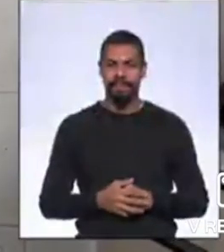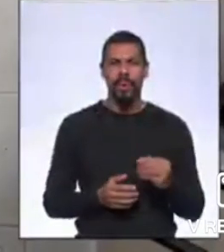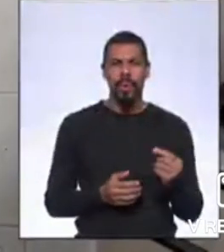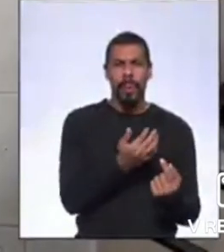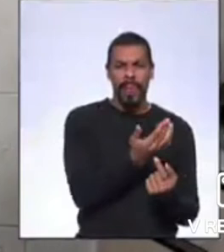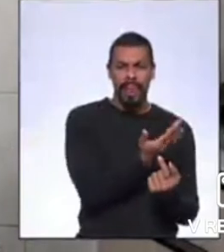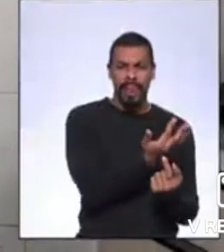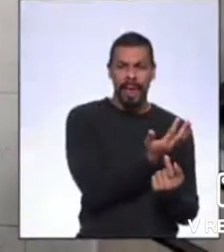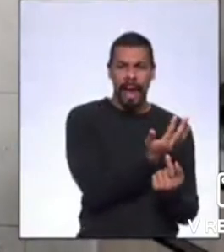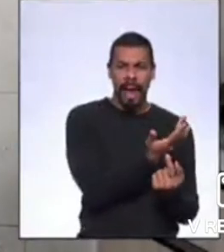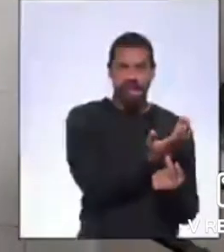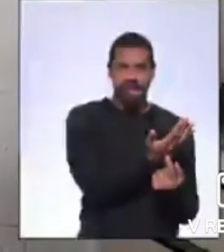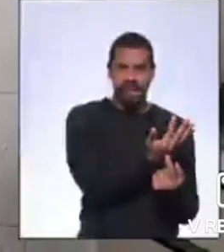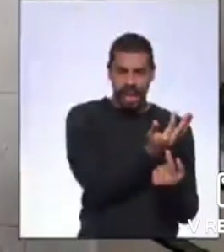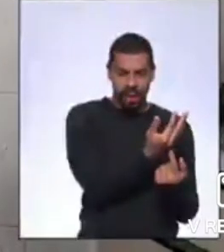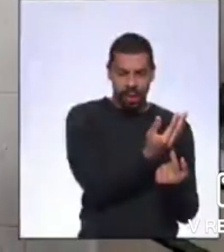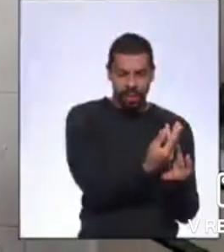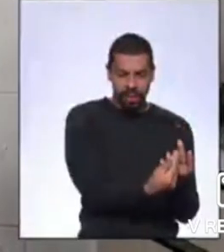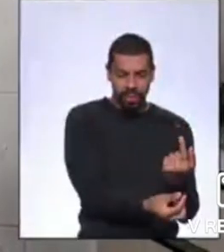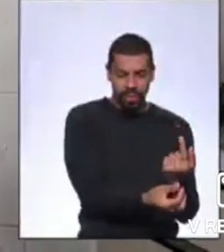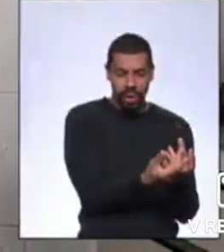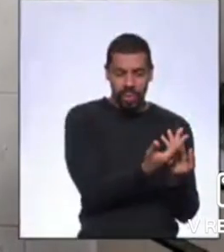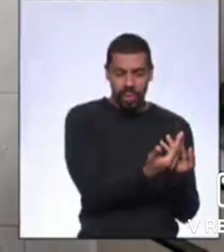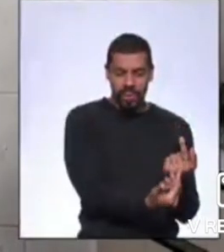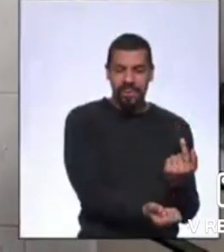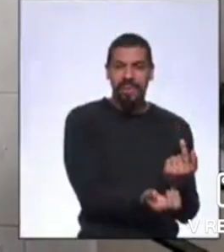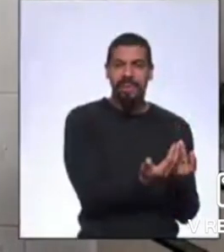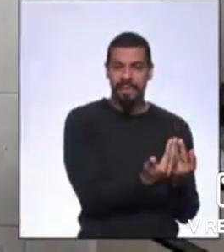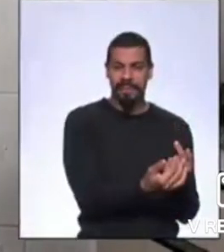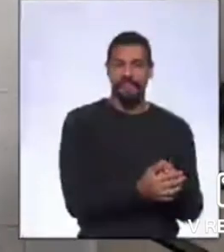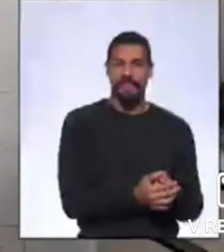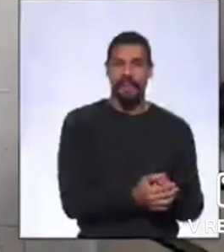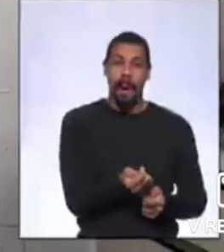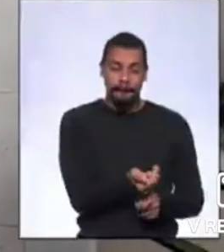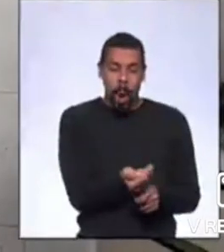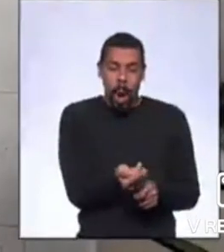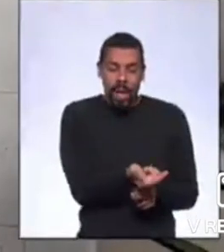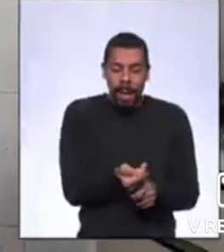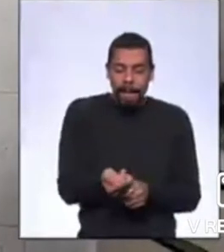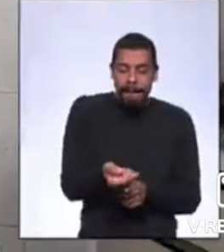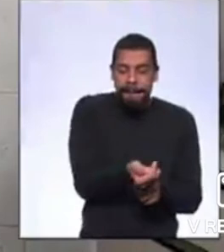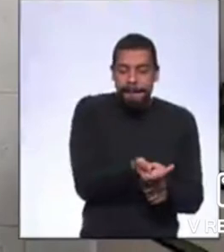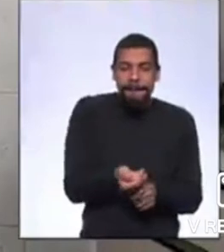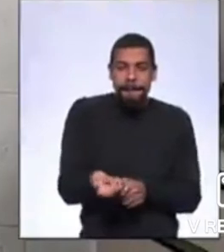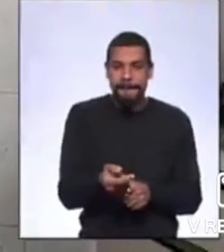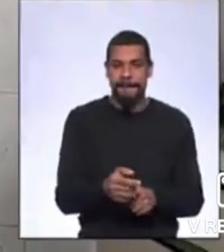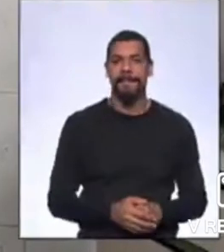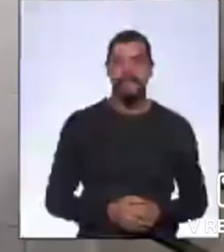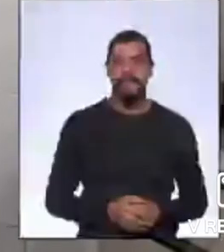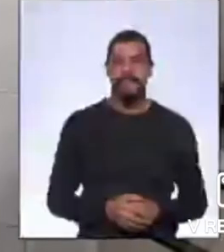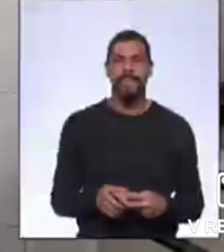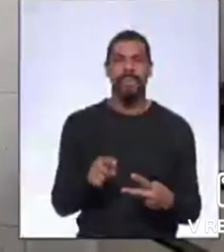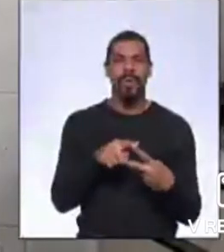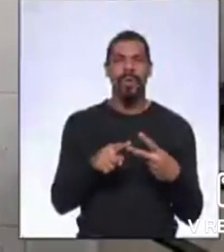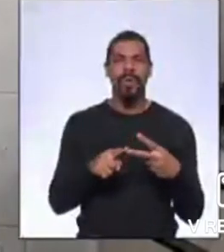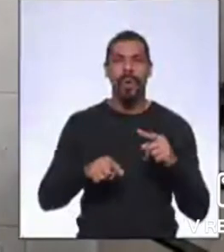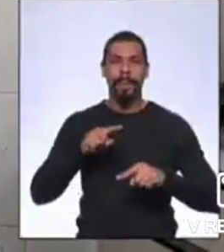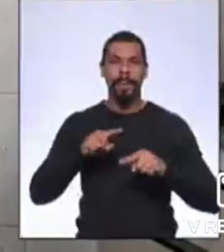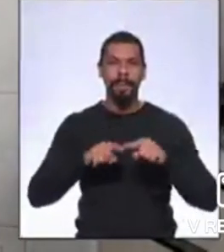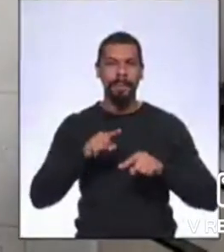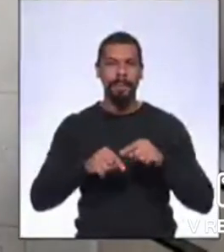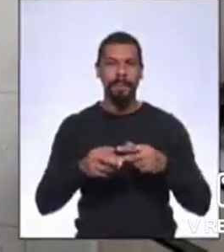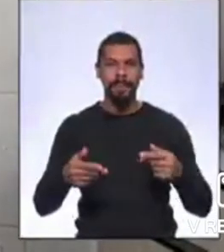parafina, que é a cera da vela, né? Algumas bolinhas de gude. Eu tenho dois brinquedinhos de plástico